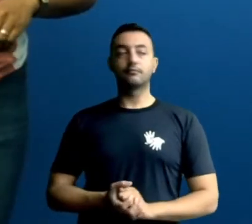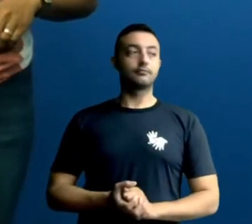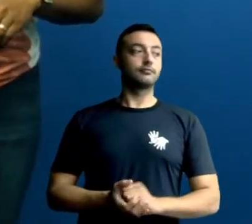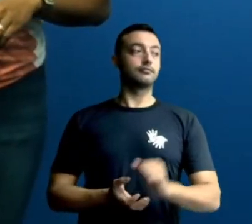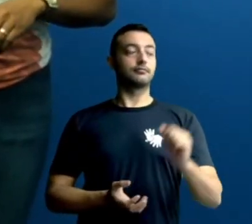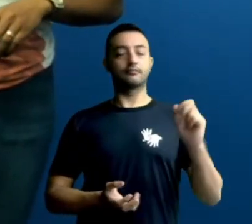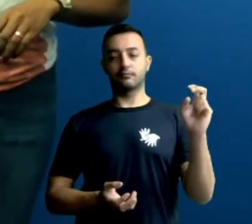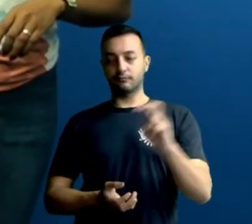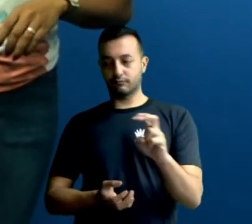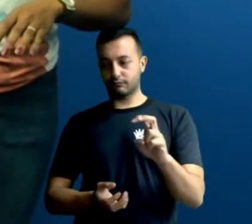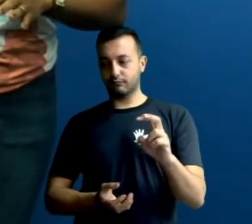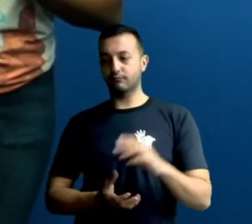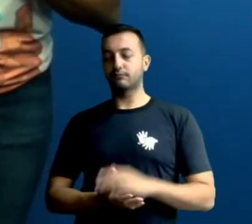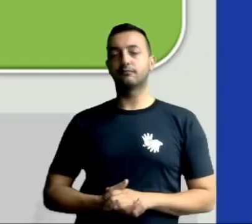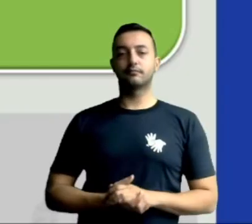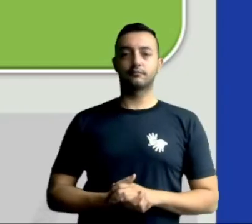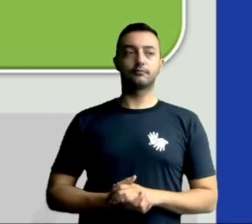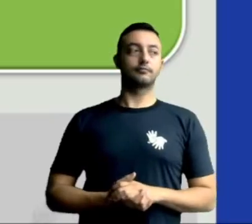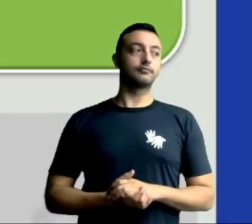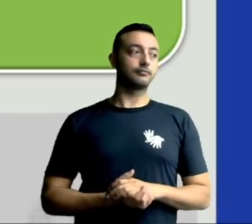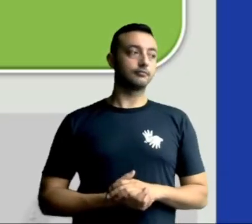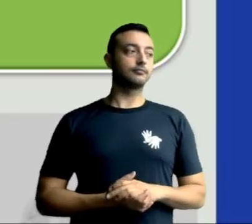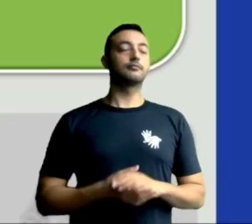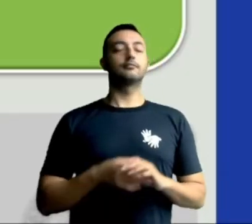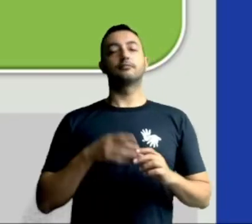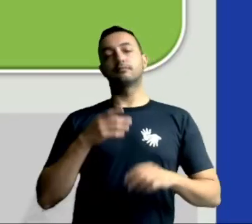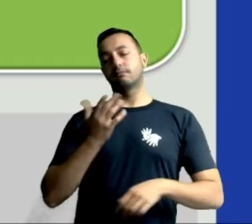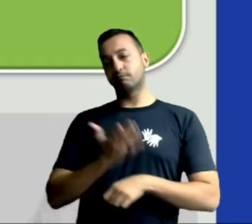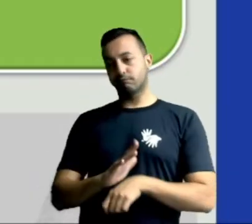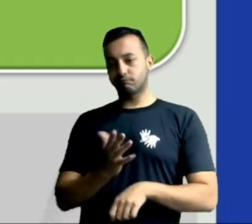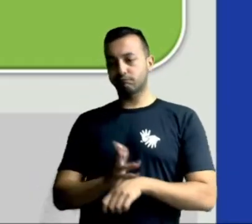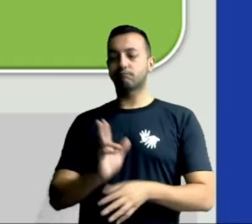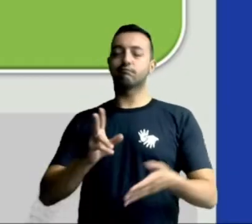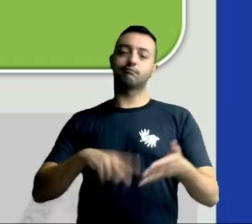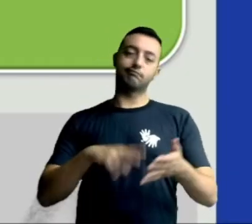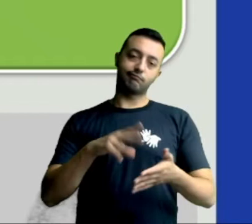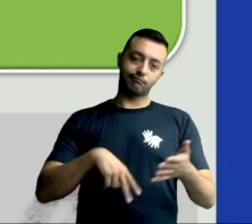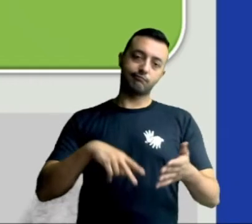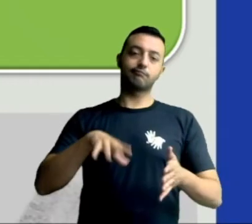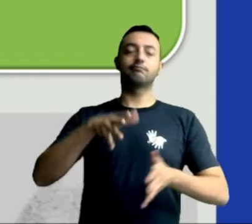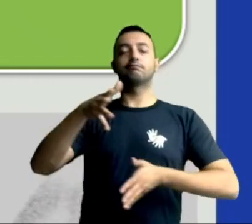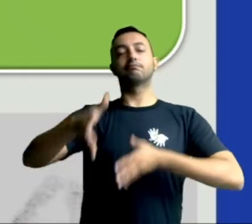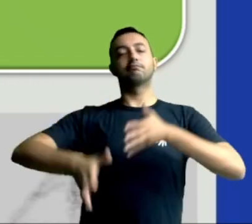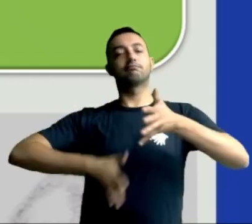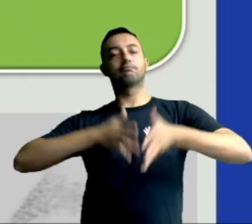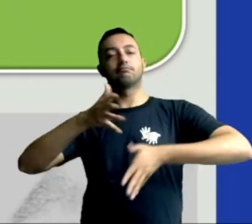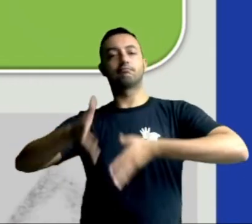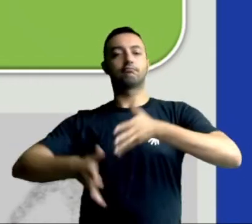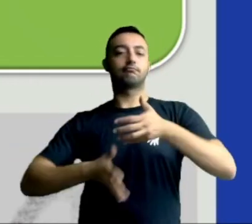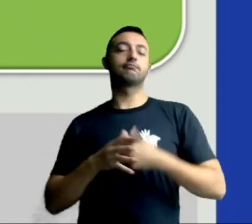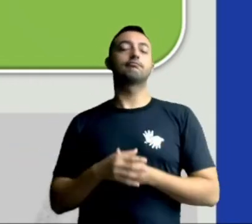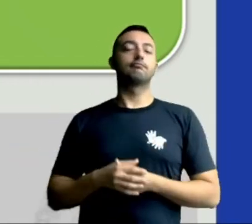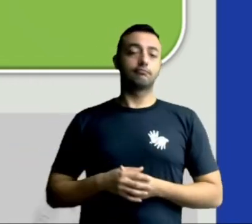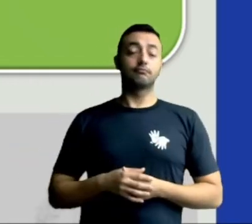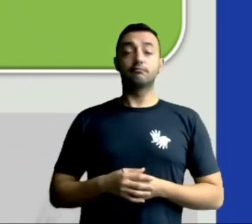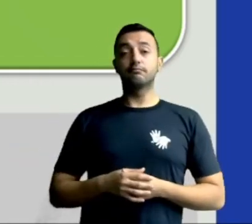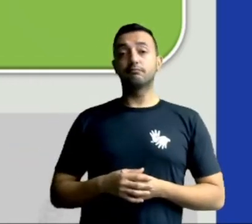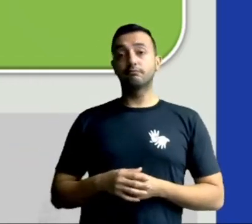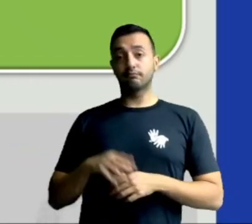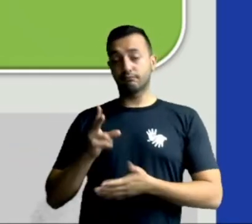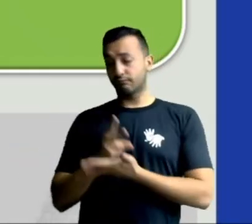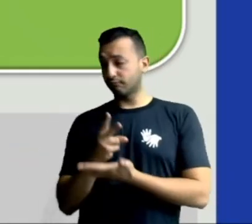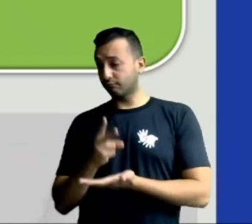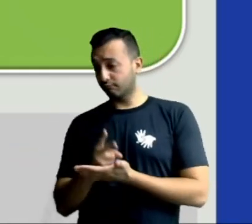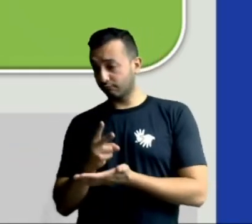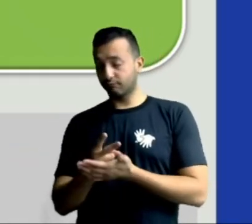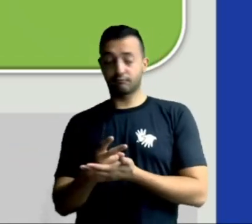Quinto ponto, vamos saber qual é? Praticar a leitura em voz alta. O que é que ele quer dizer, gente? Ó, a maioria das vezes a